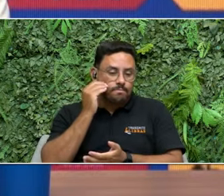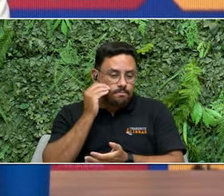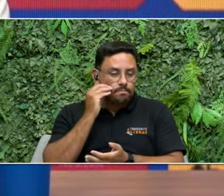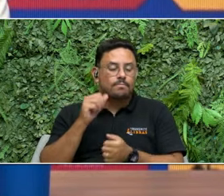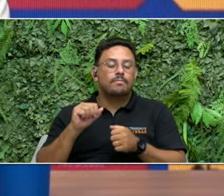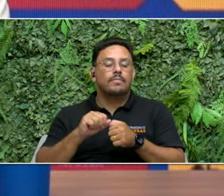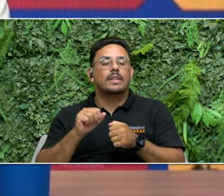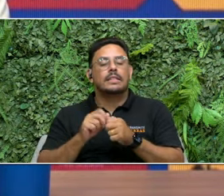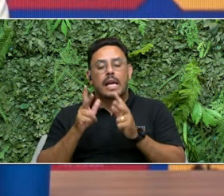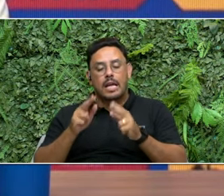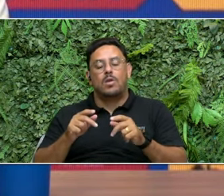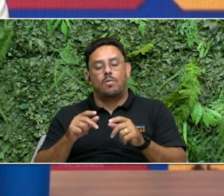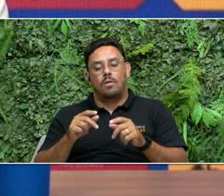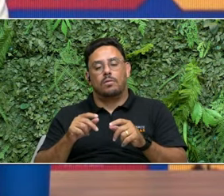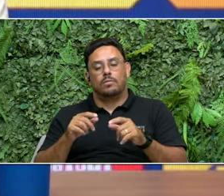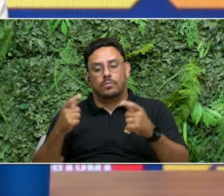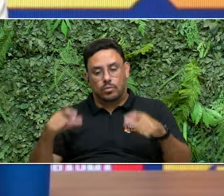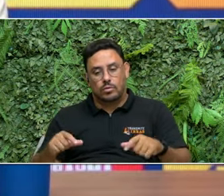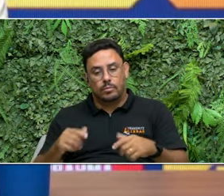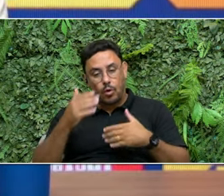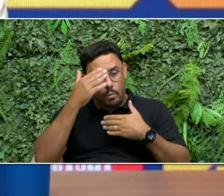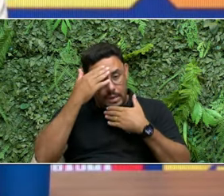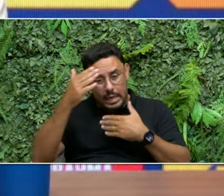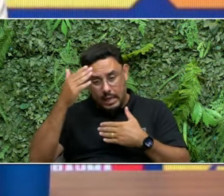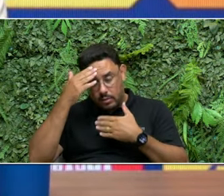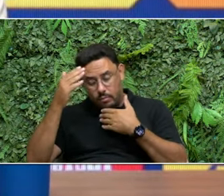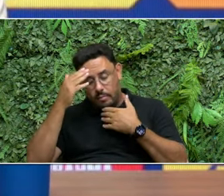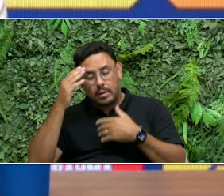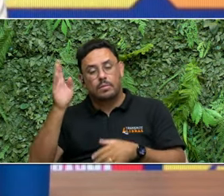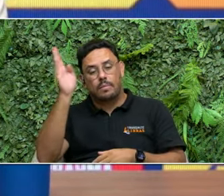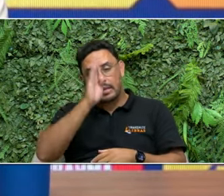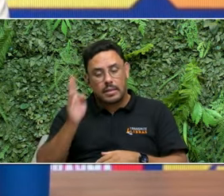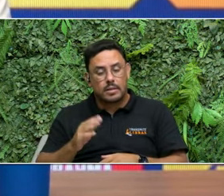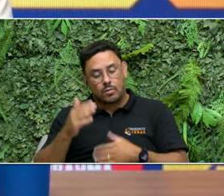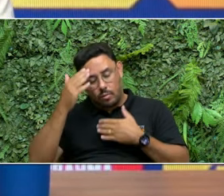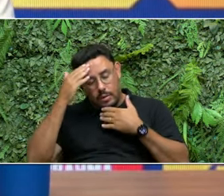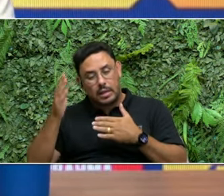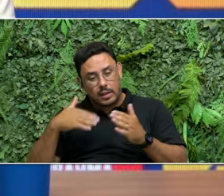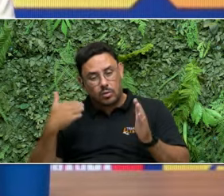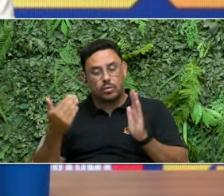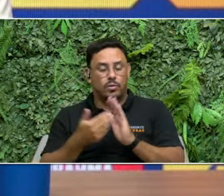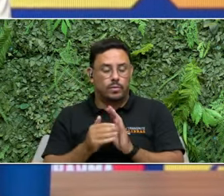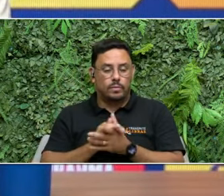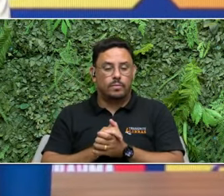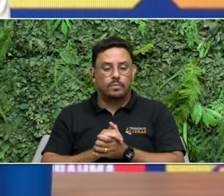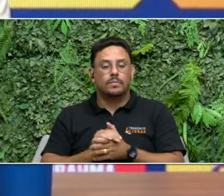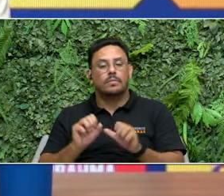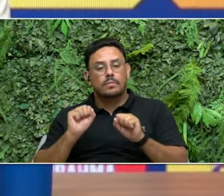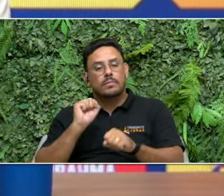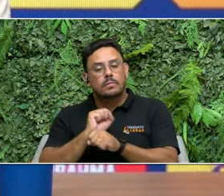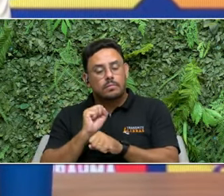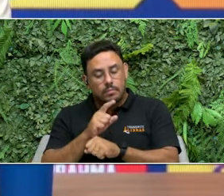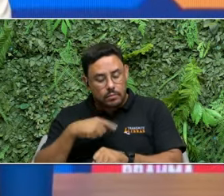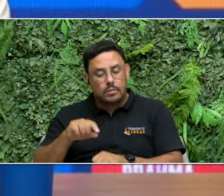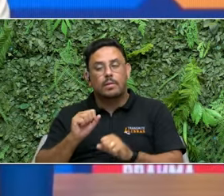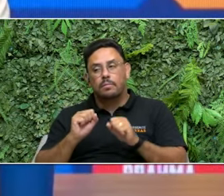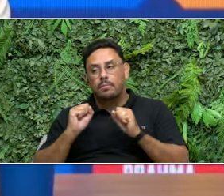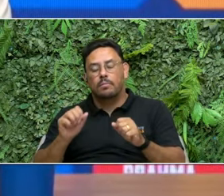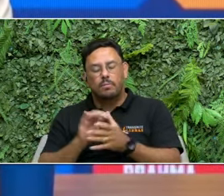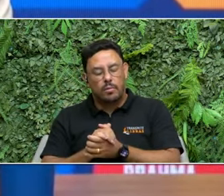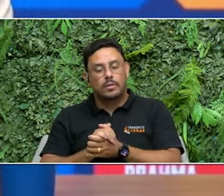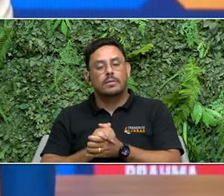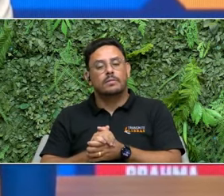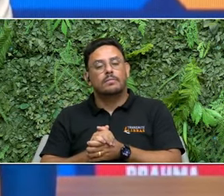campo então obrigado a vocês obrigado ao Cruzeiro Obrigado a todos Espero que vocês possam